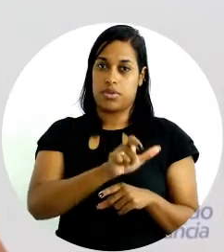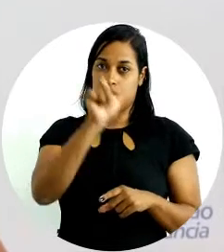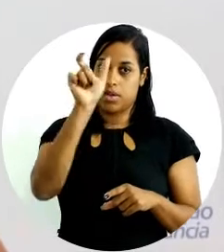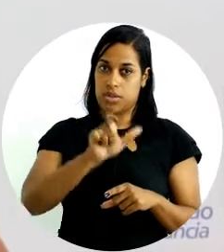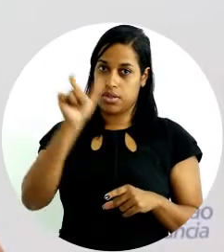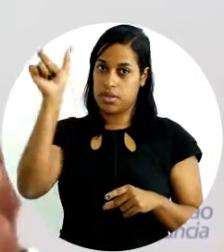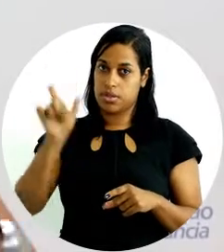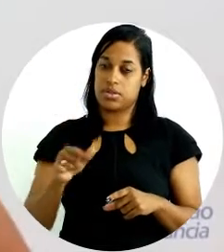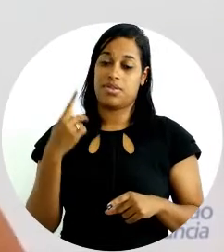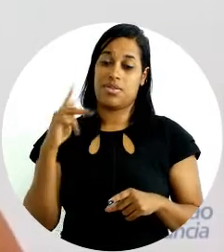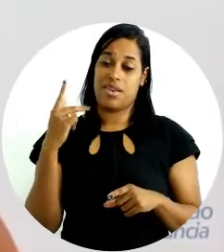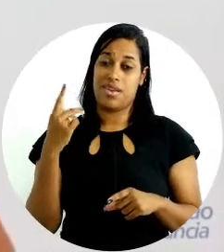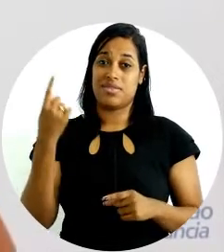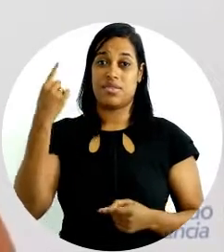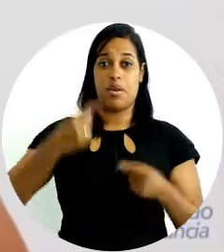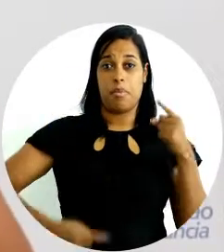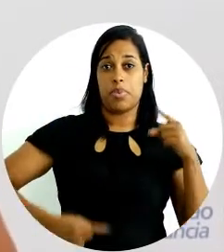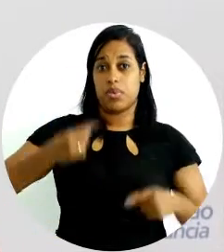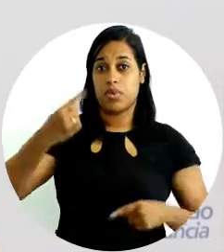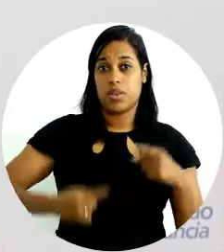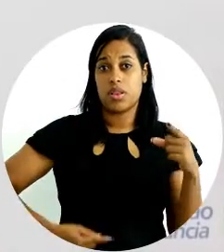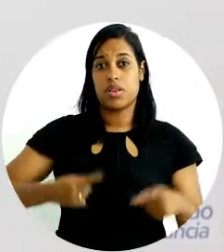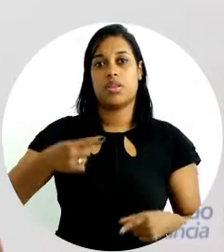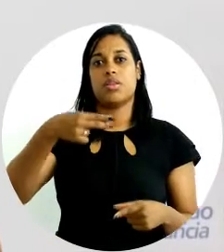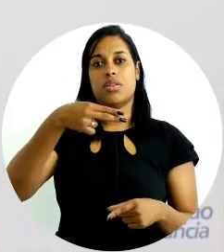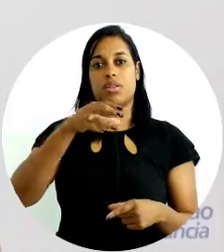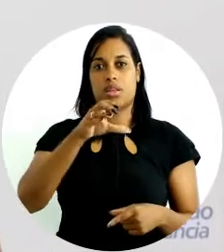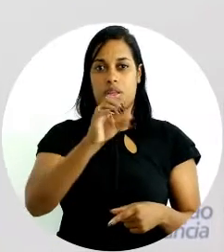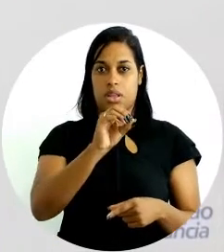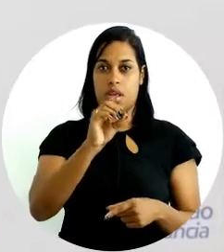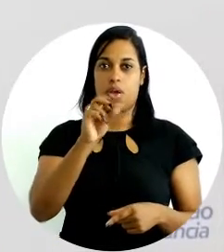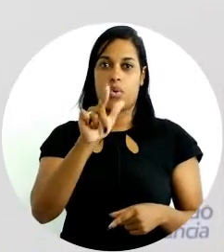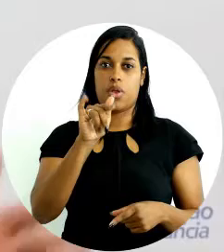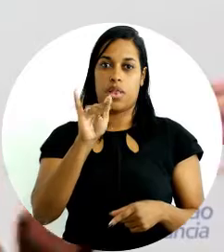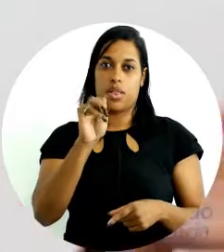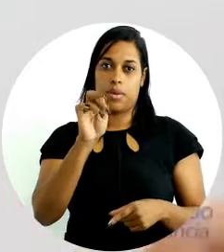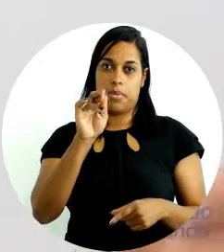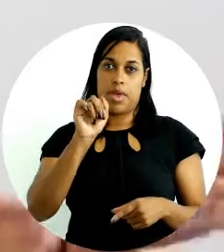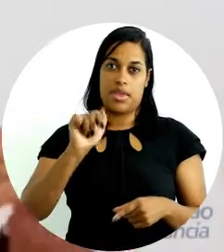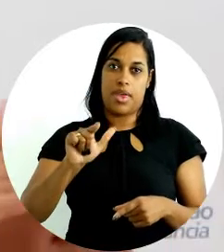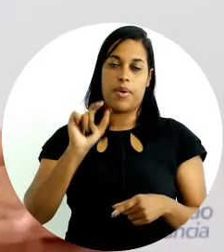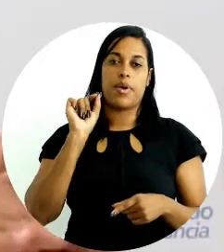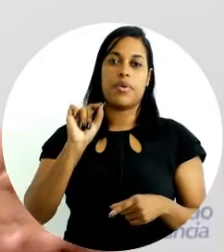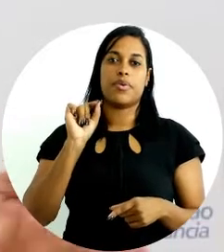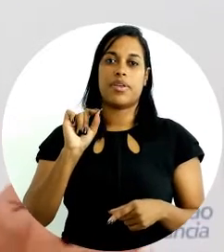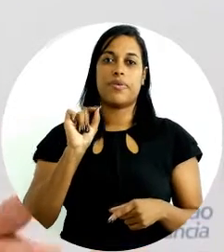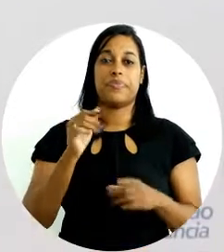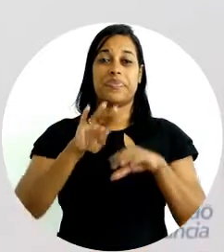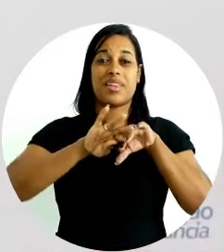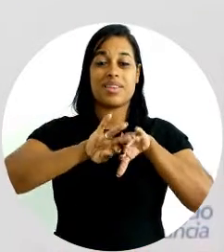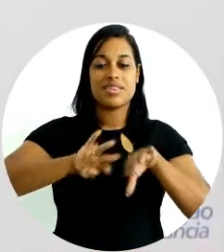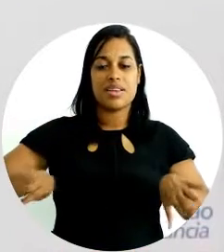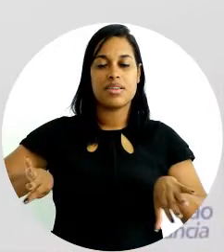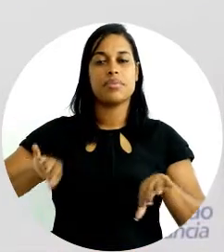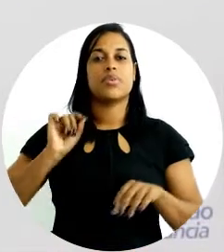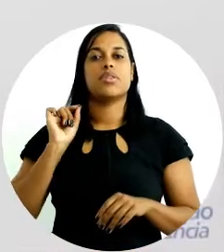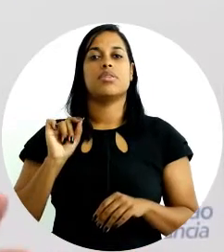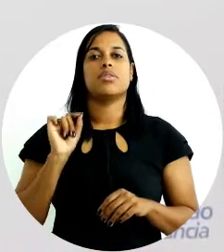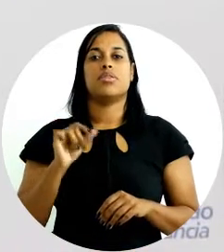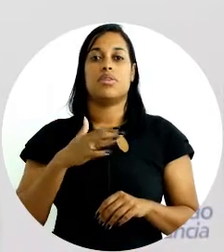outra característica dessa política neoliberal na educação é a